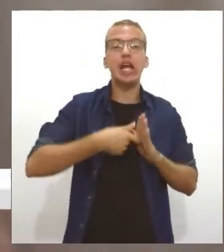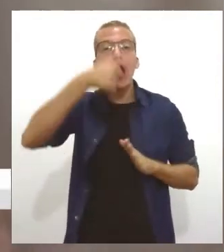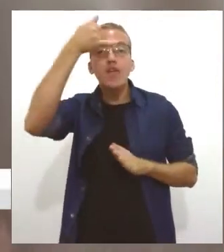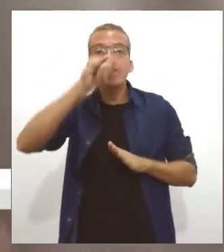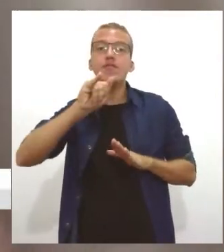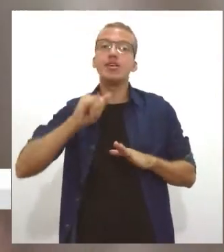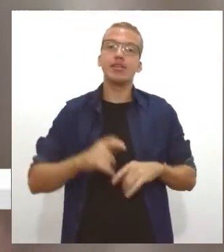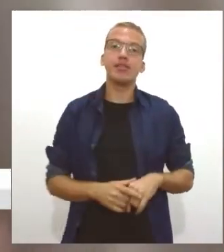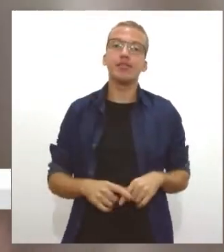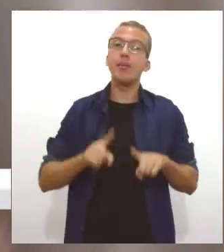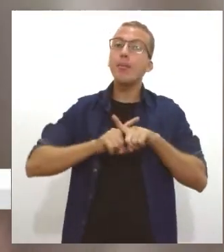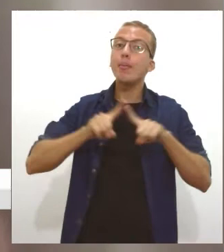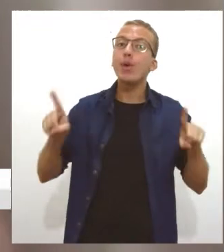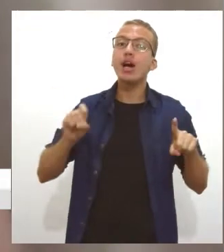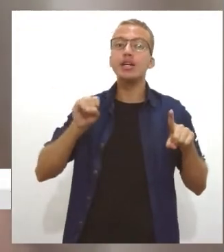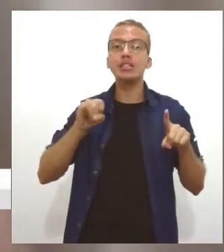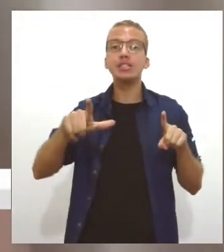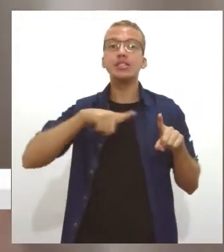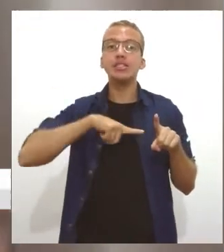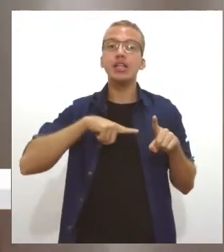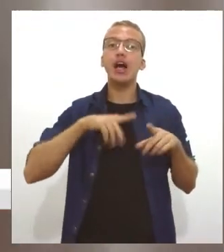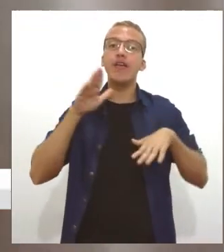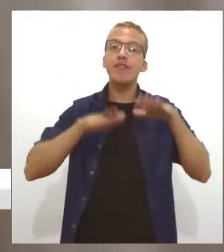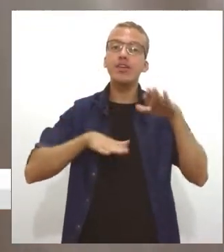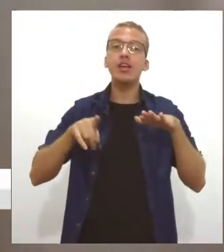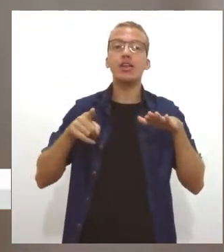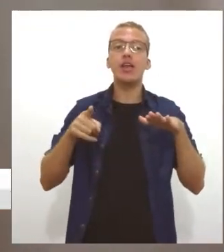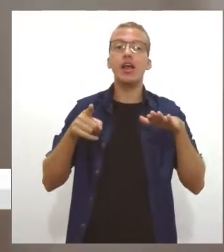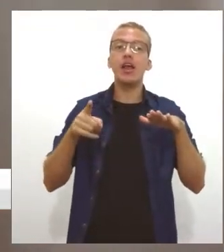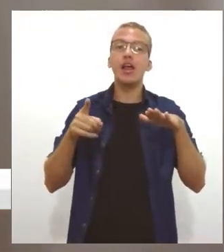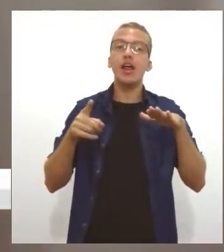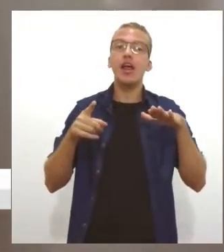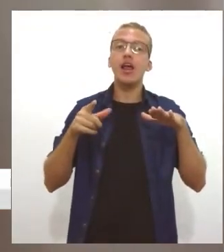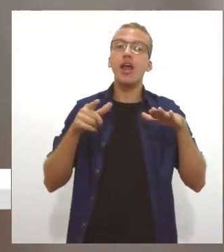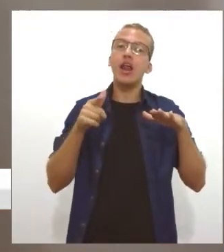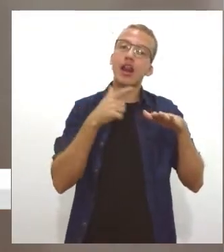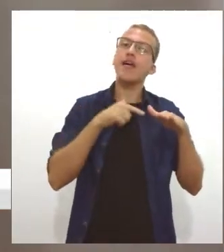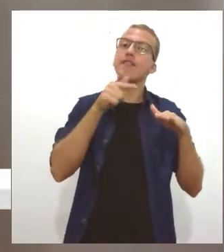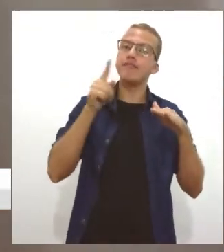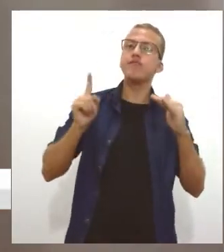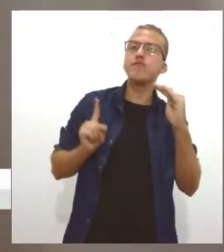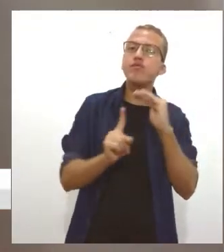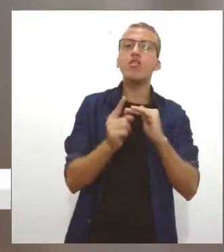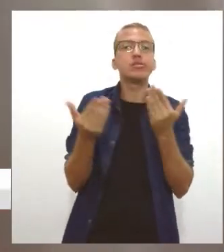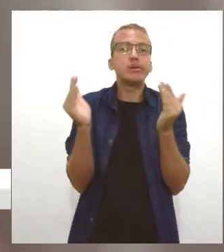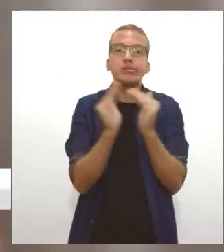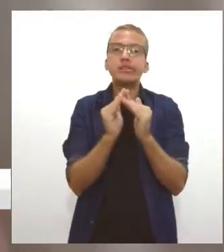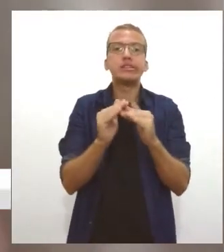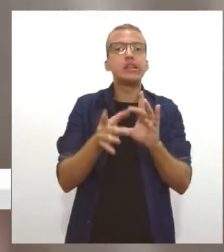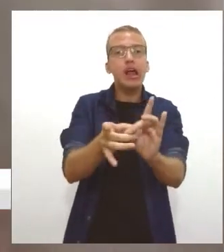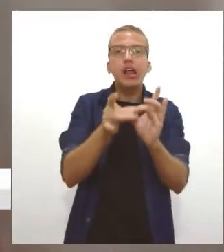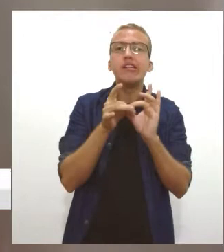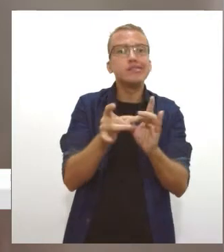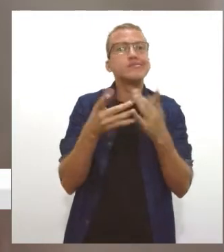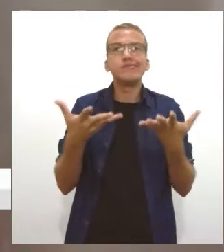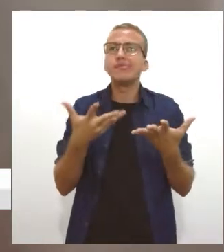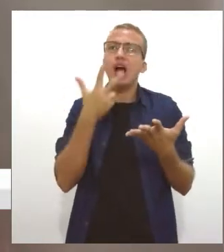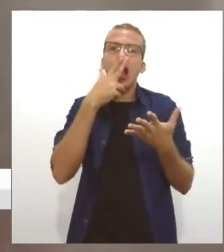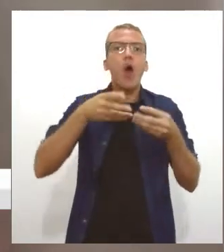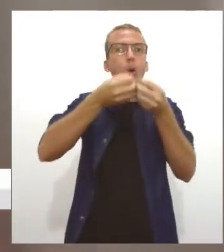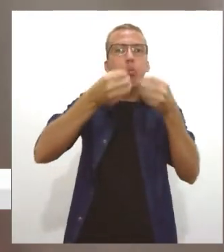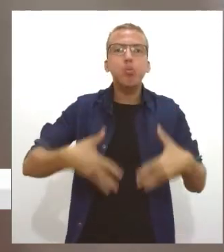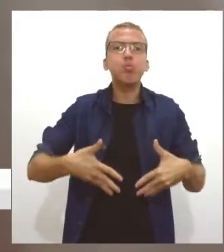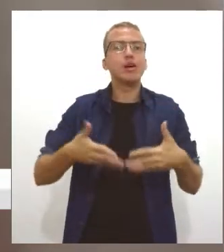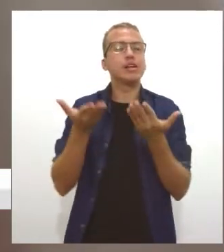uma protetiva que às vezes ela retorne a este ciclo vicioso que traz um prejuízo com a sequência